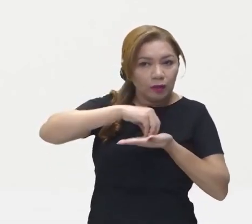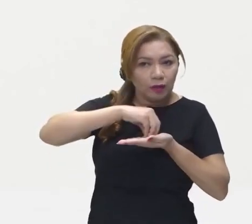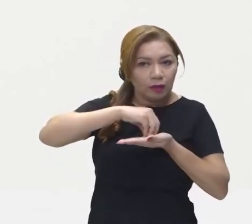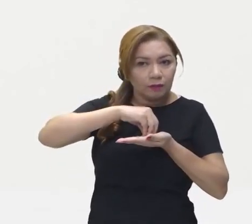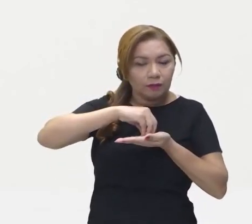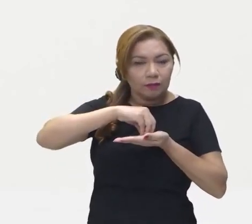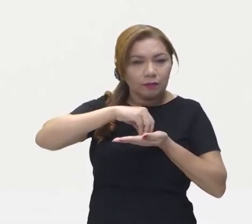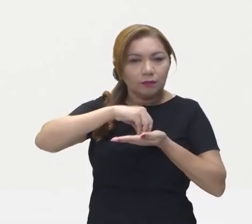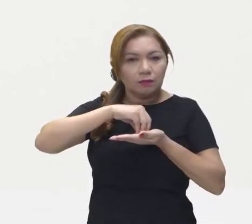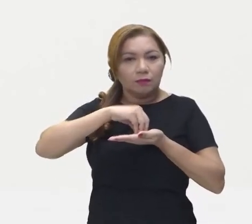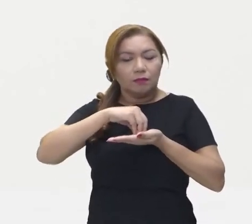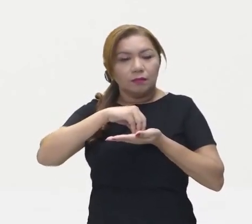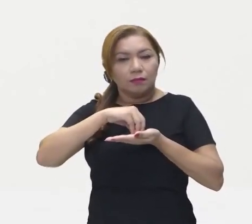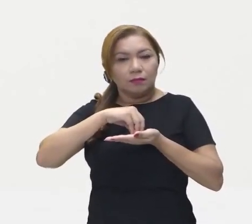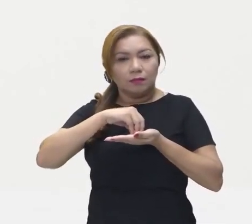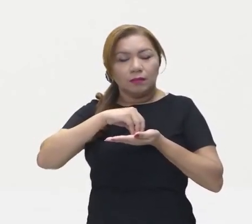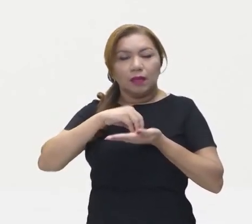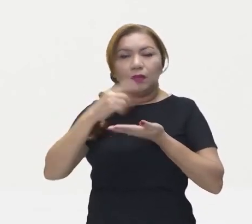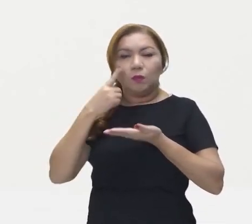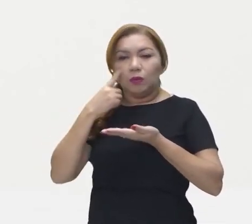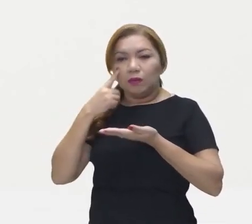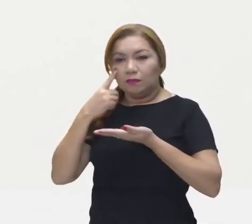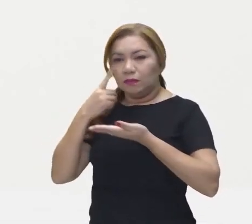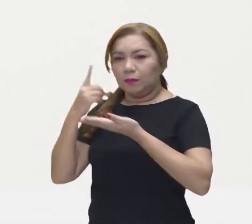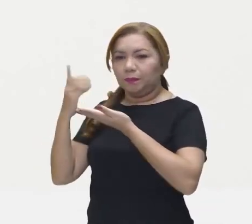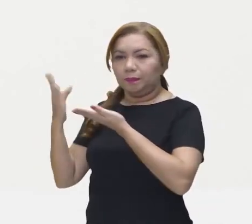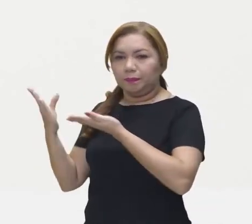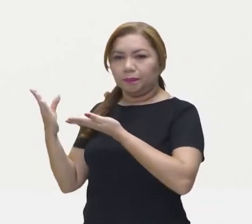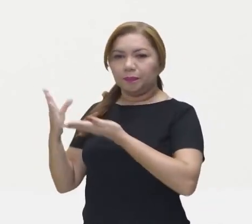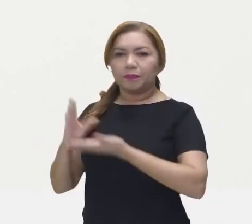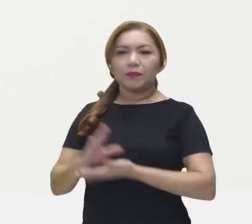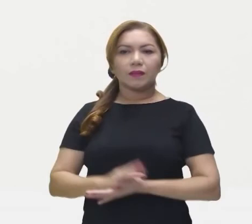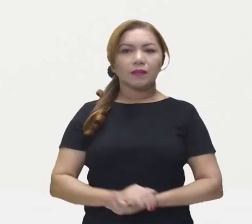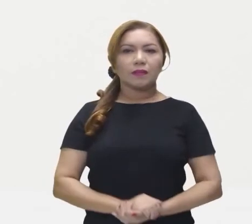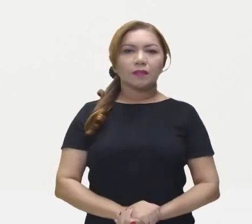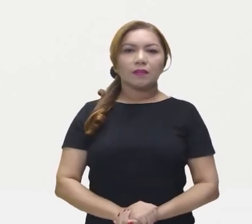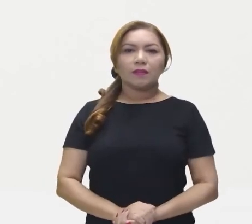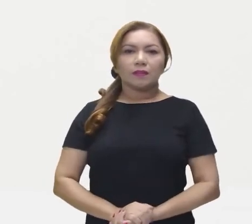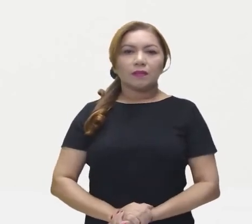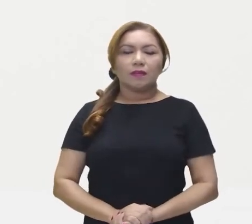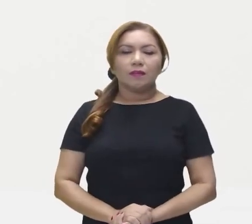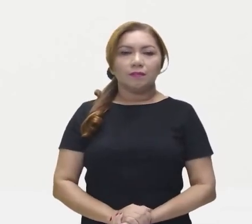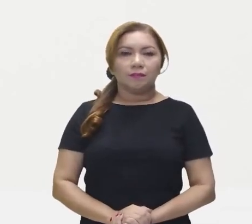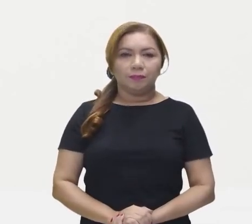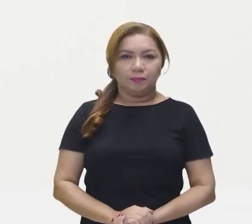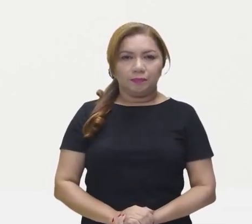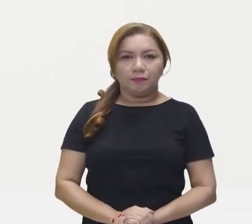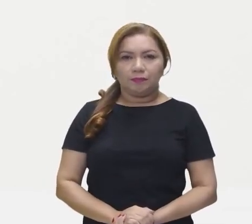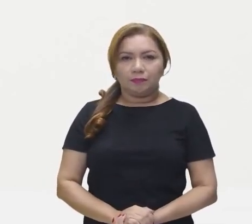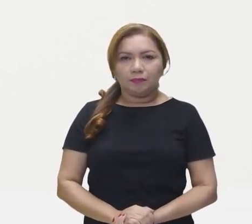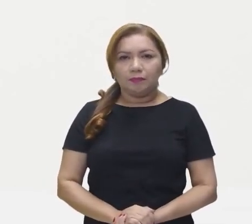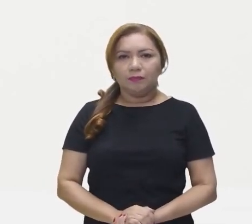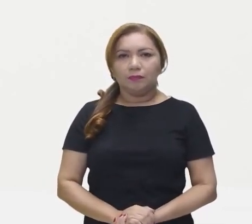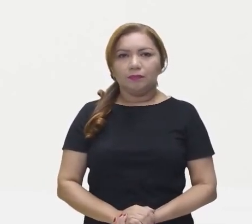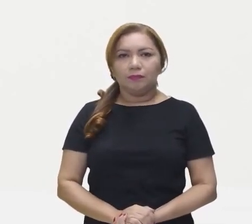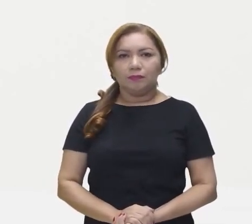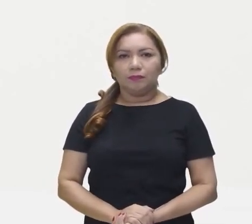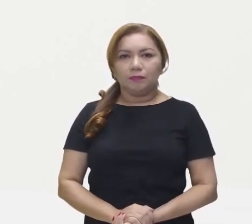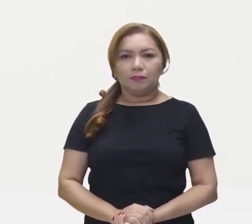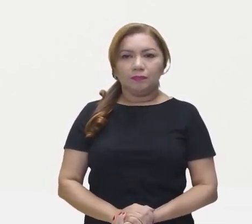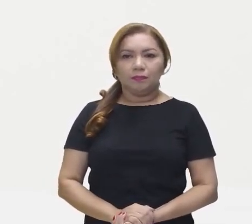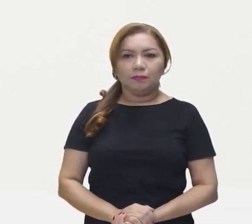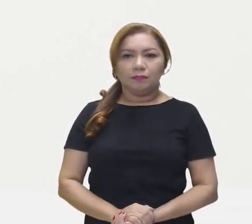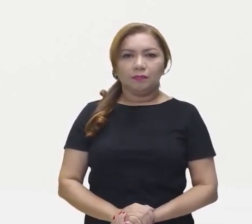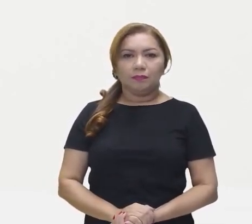para a gente determinar as informações. Eu tenho aqui esse trecho, esse trajeto aqui, que eu